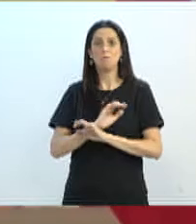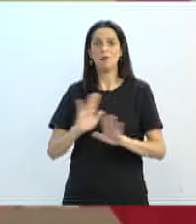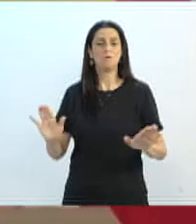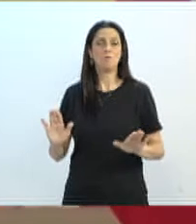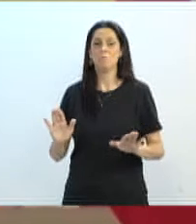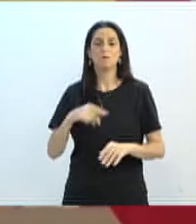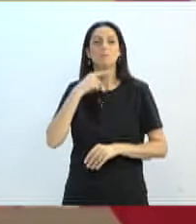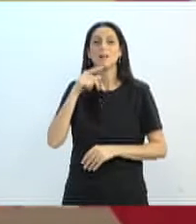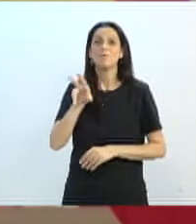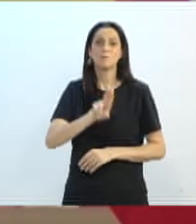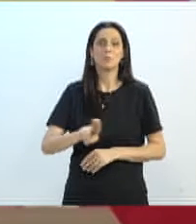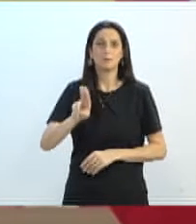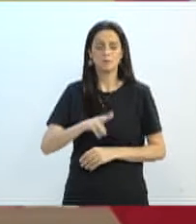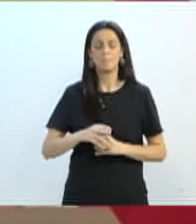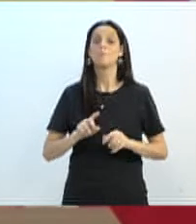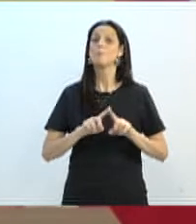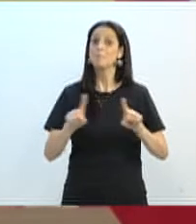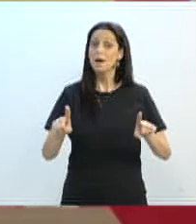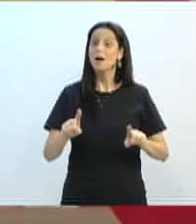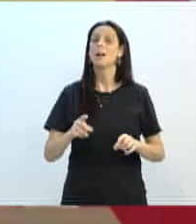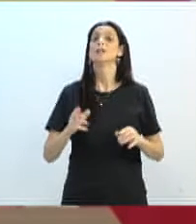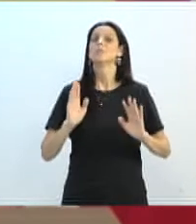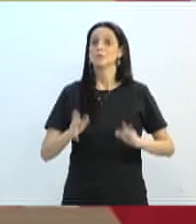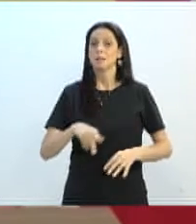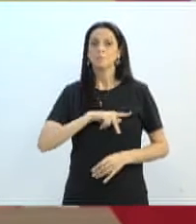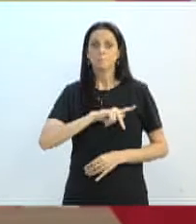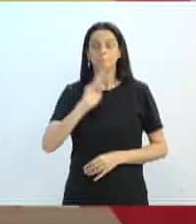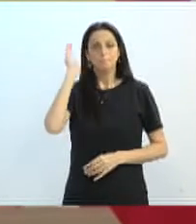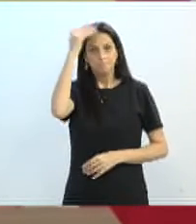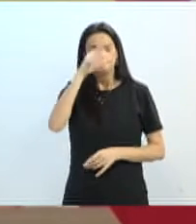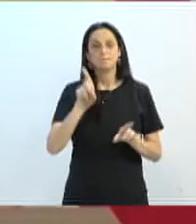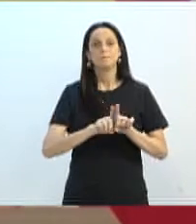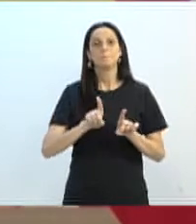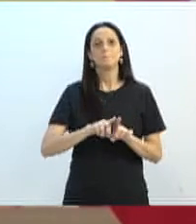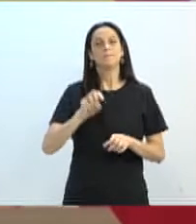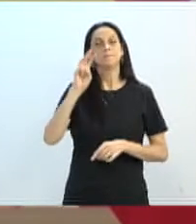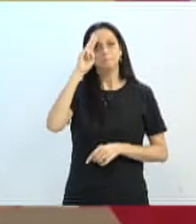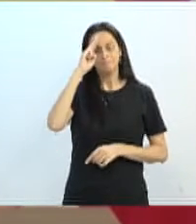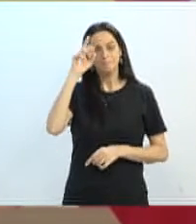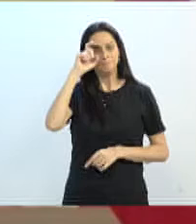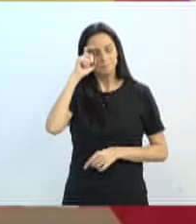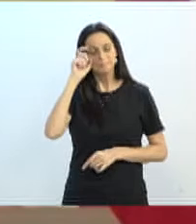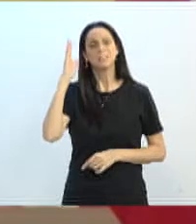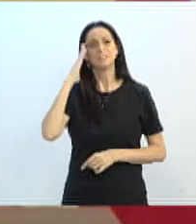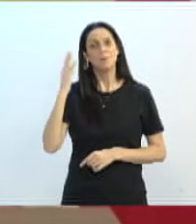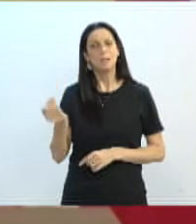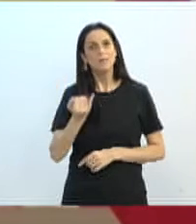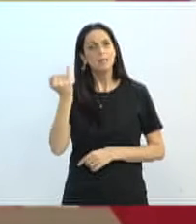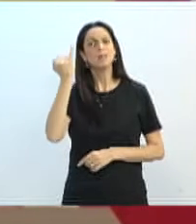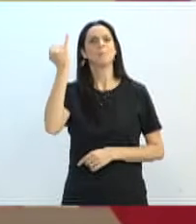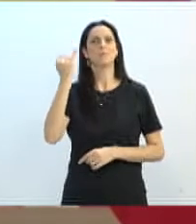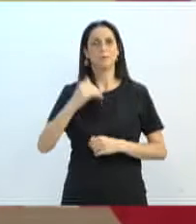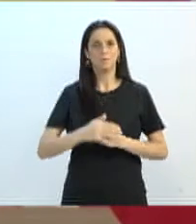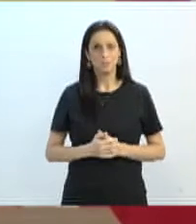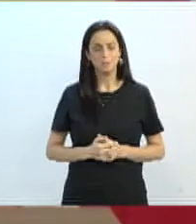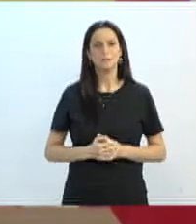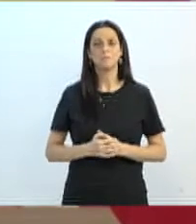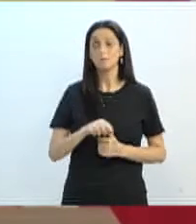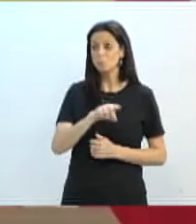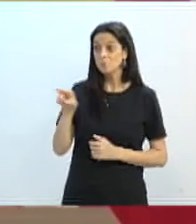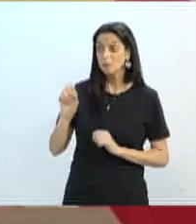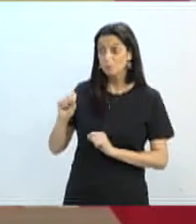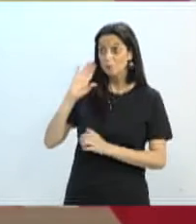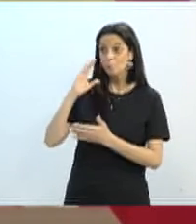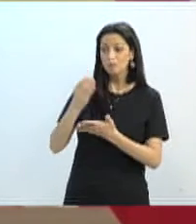a vice-prefeita Maria Regina também sabe dessa importância, dessa ligação importante para a nossa comunidade. Pode ter certeza, vereador Adriano,